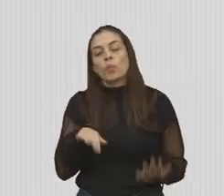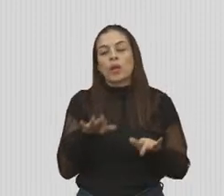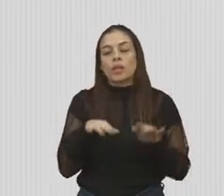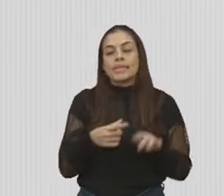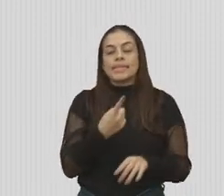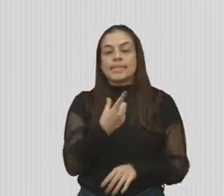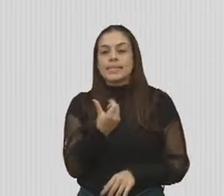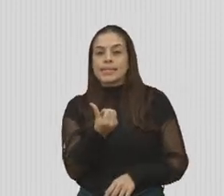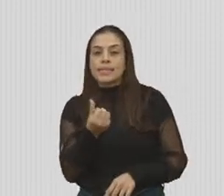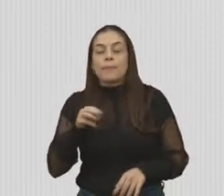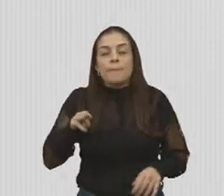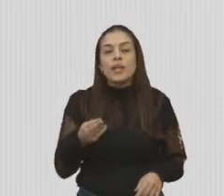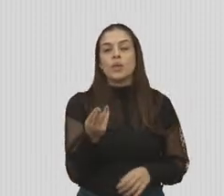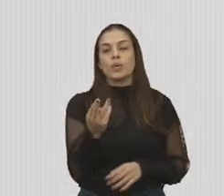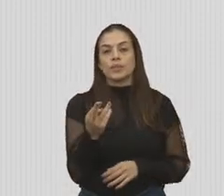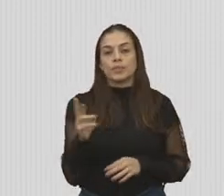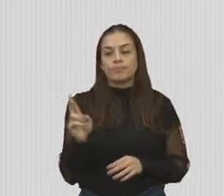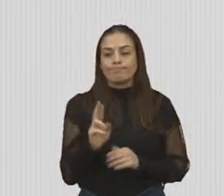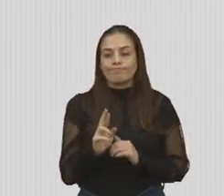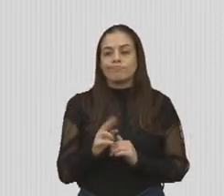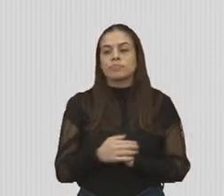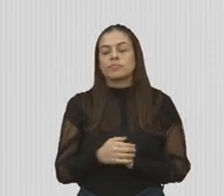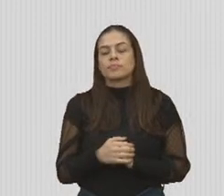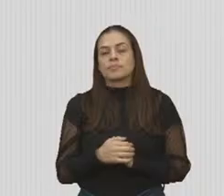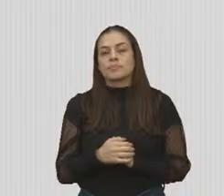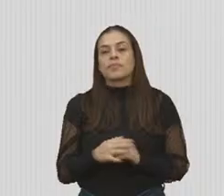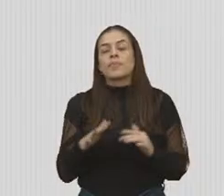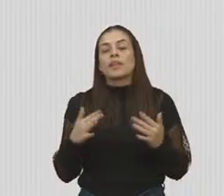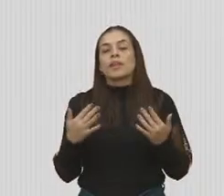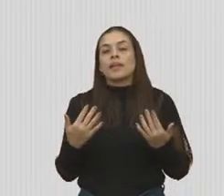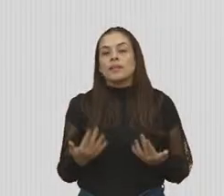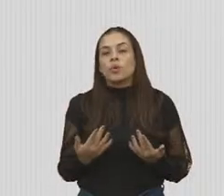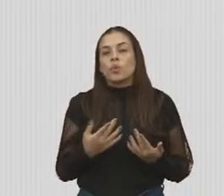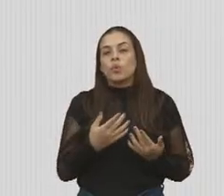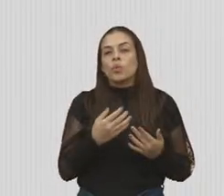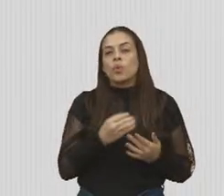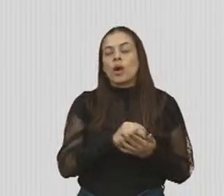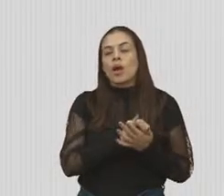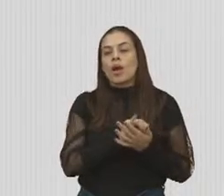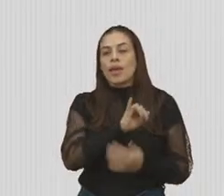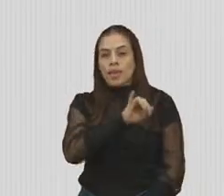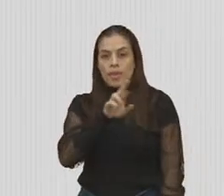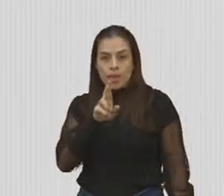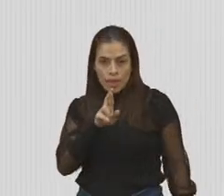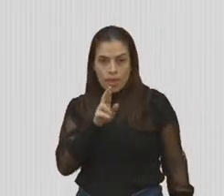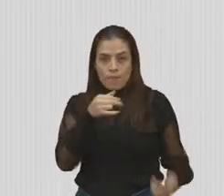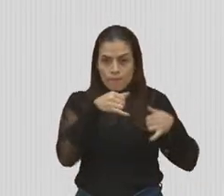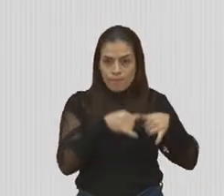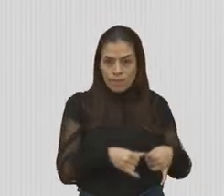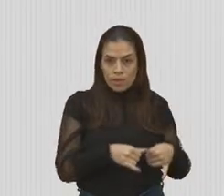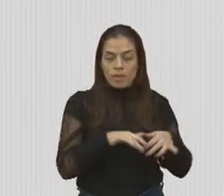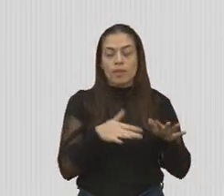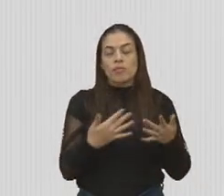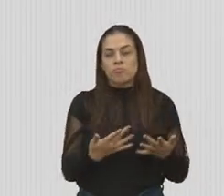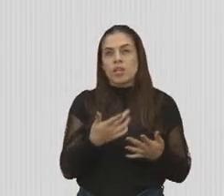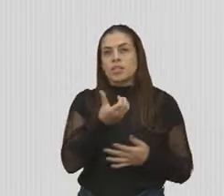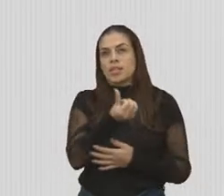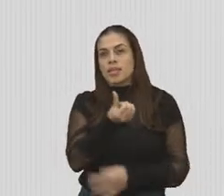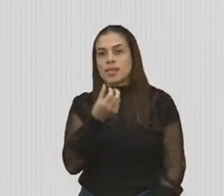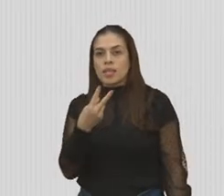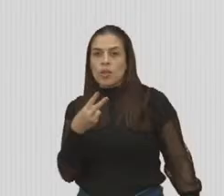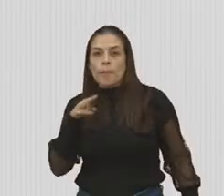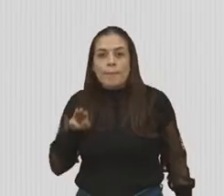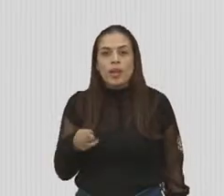de 8% da receita total. O imposto de renda retido na fonte, 62 milhões, em torno